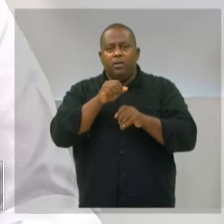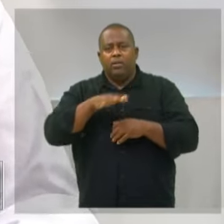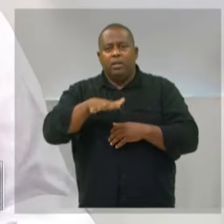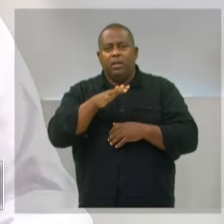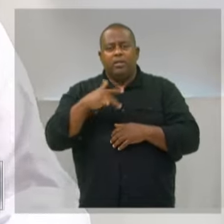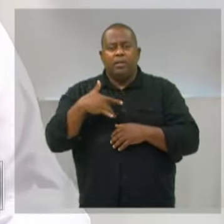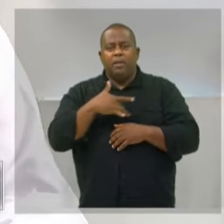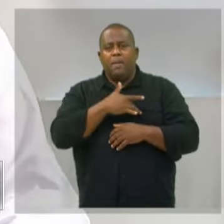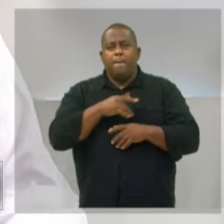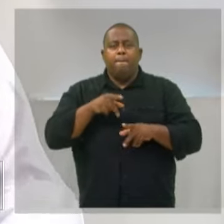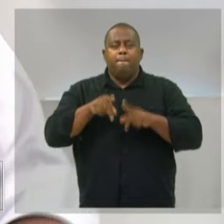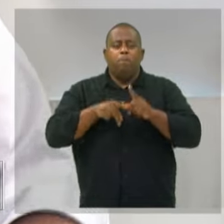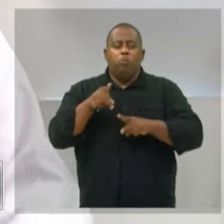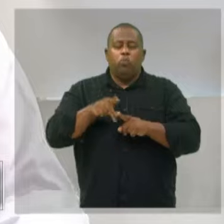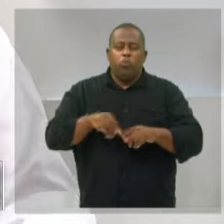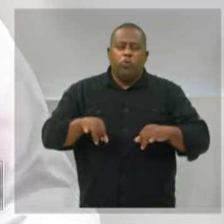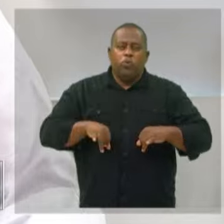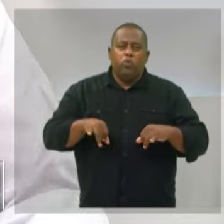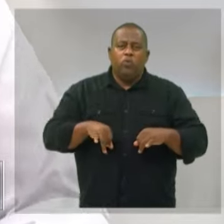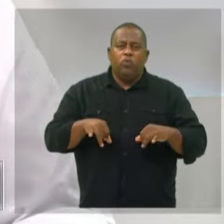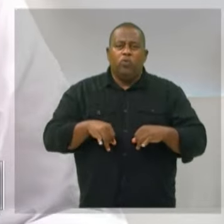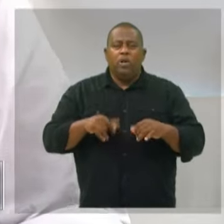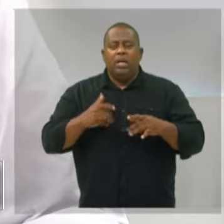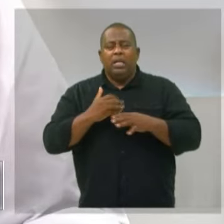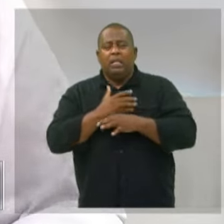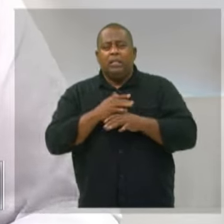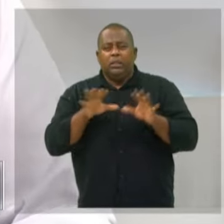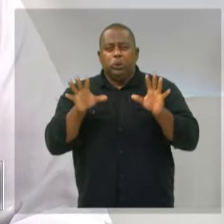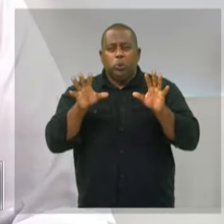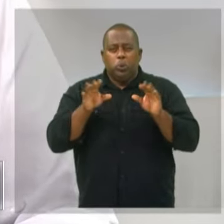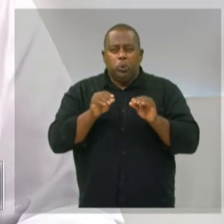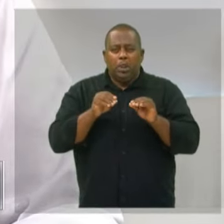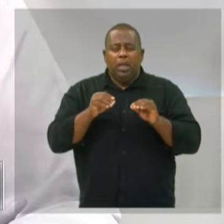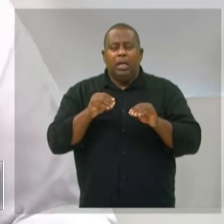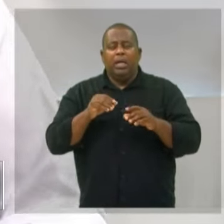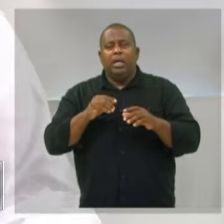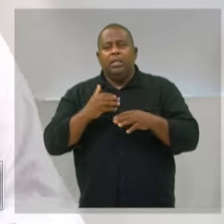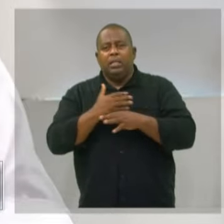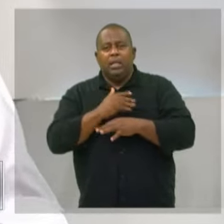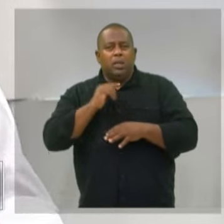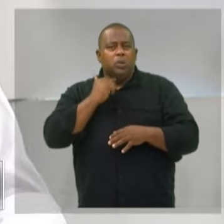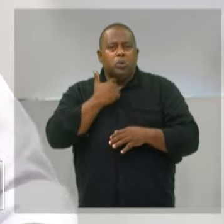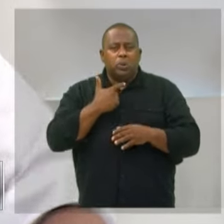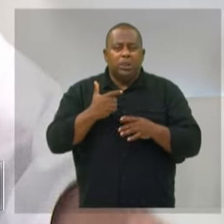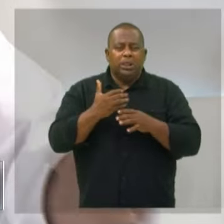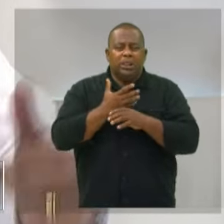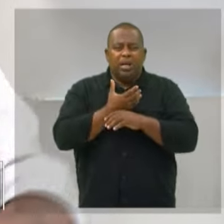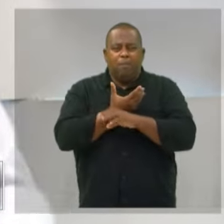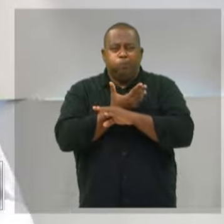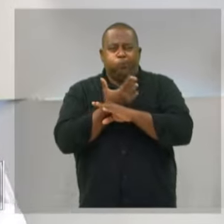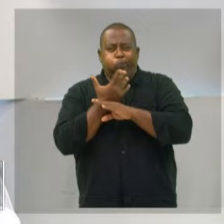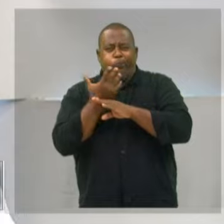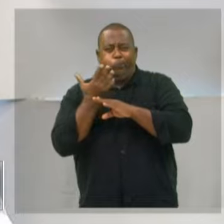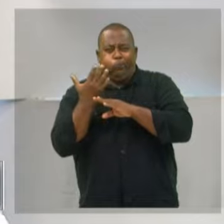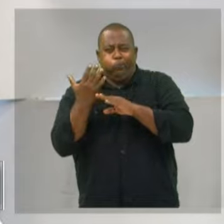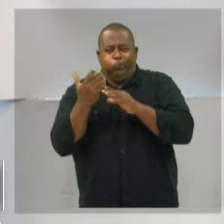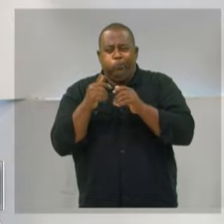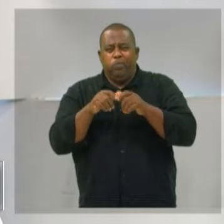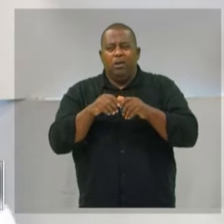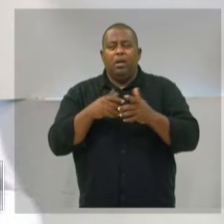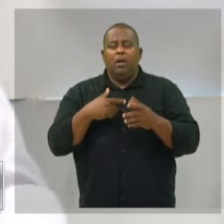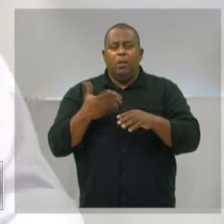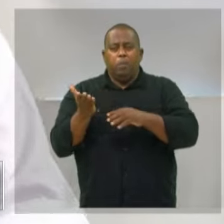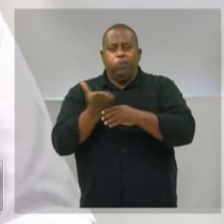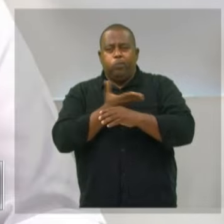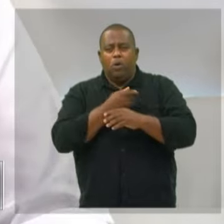saúde o povo sofre em todo canto a cidade tá na escura a cidade tá suja a cidade tá cheia de mato e você vha para cá fazer